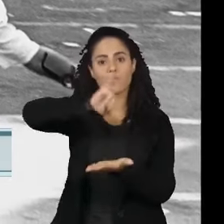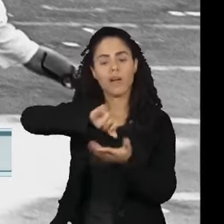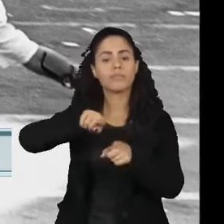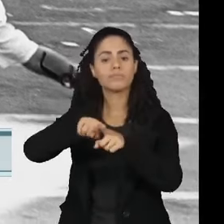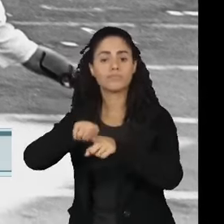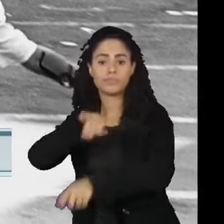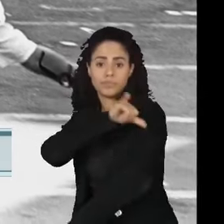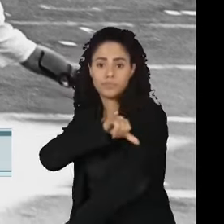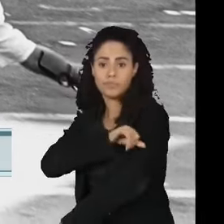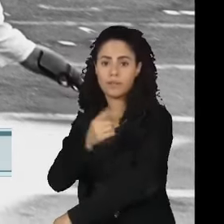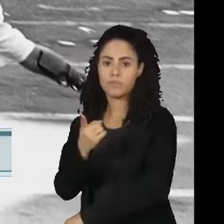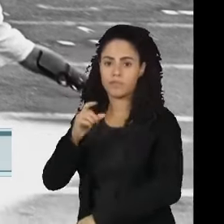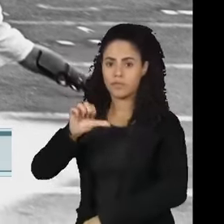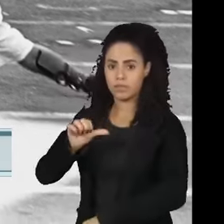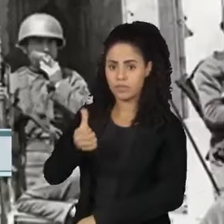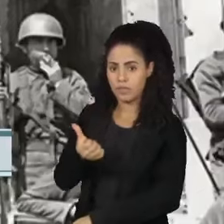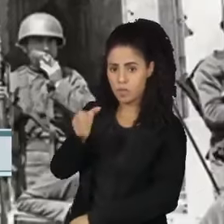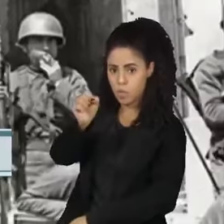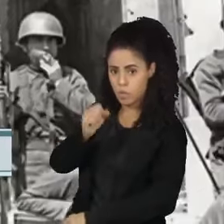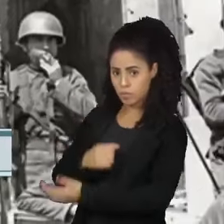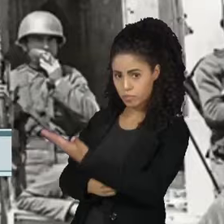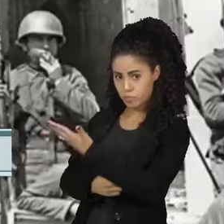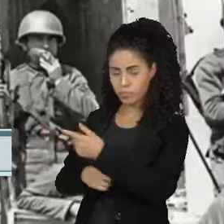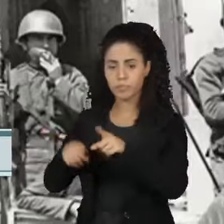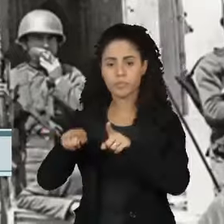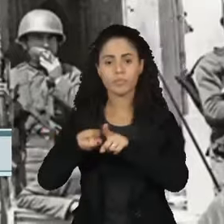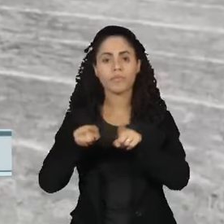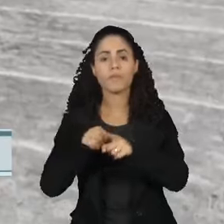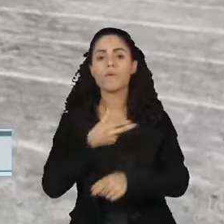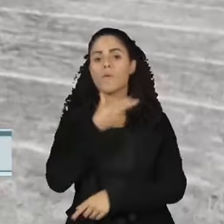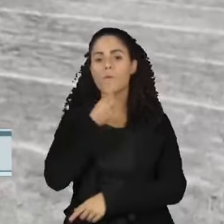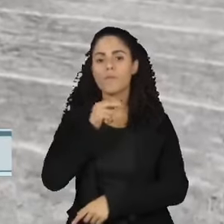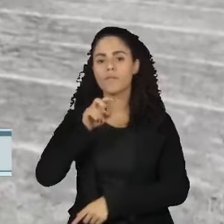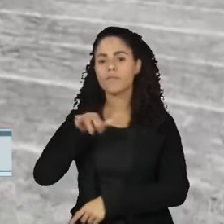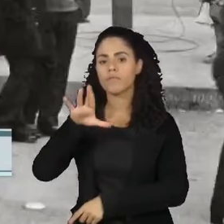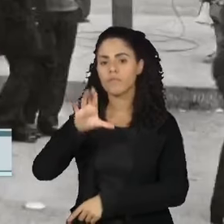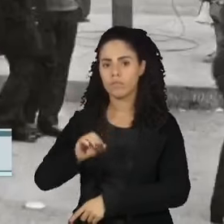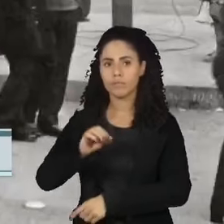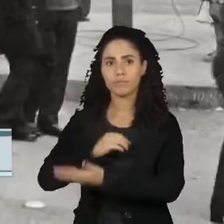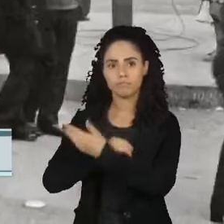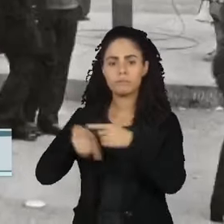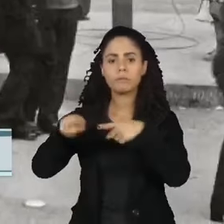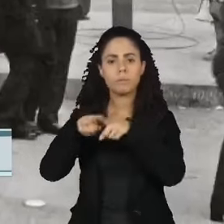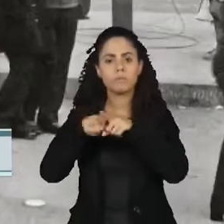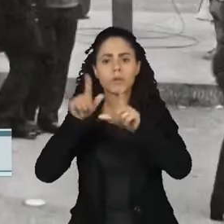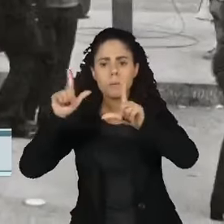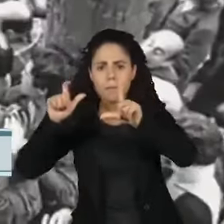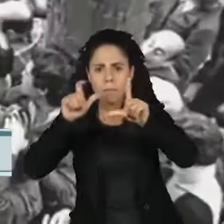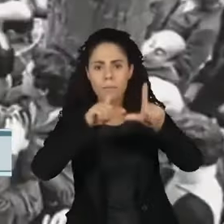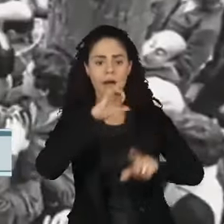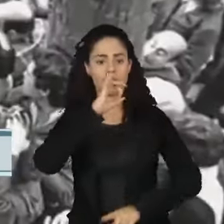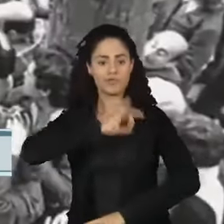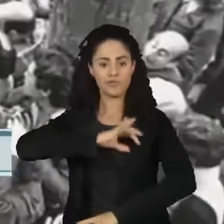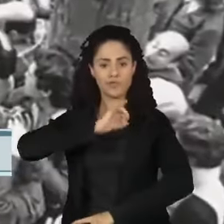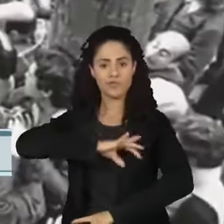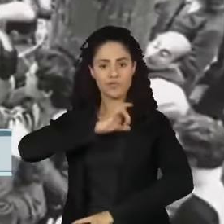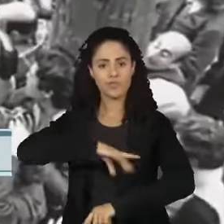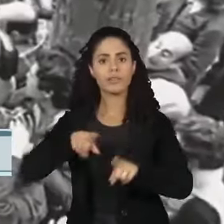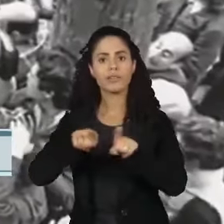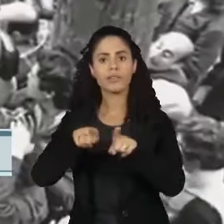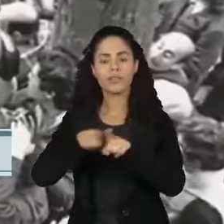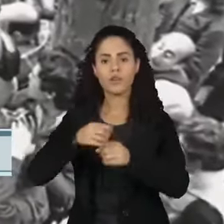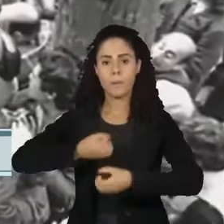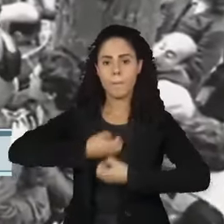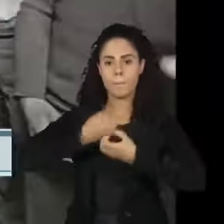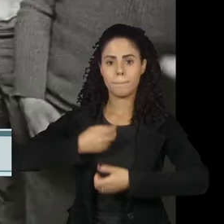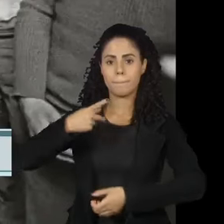em 1968 Evandro Teixeira também registrou a ditadura no Chile e a morte do poeta